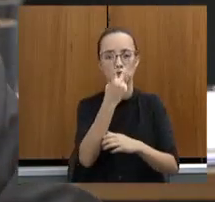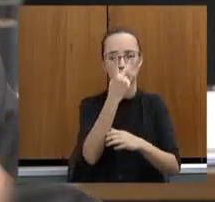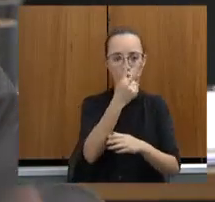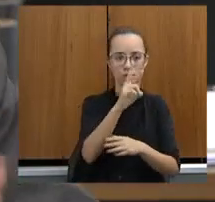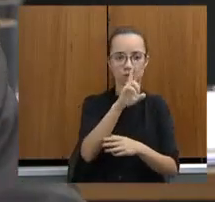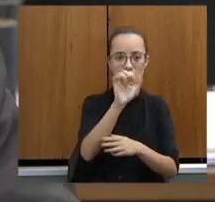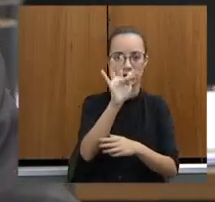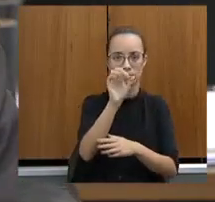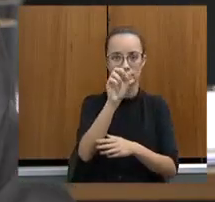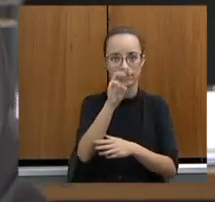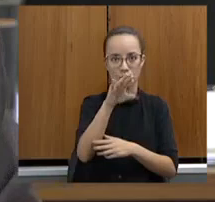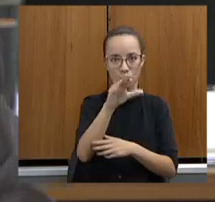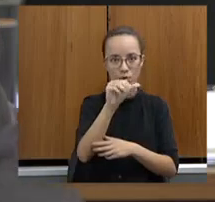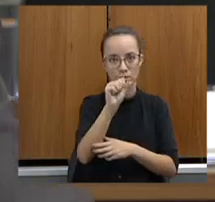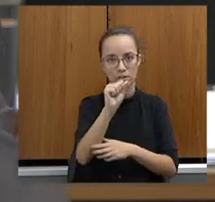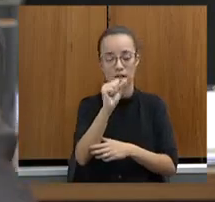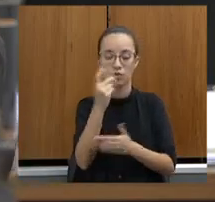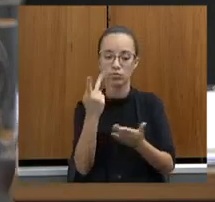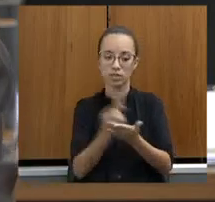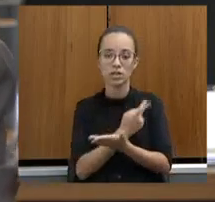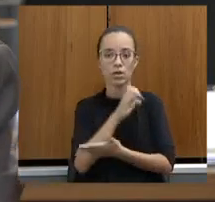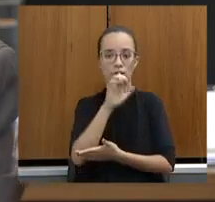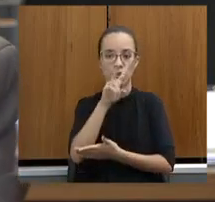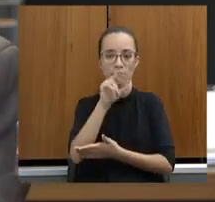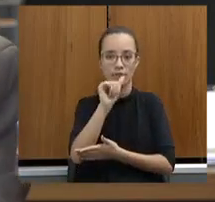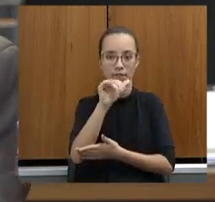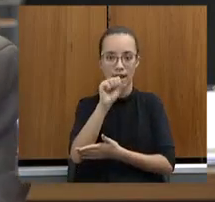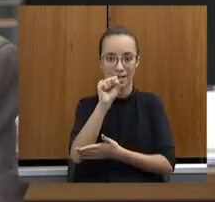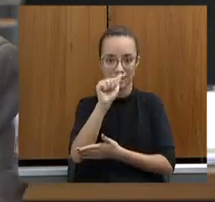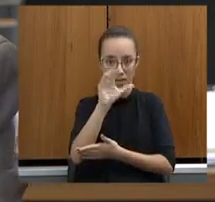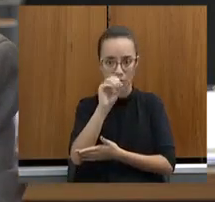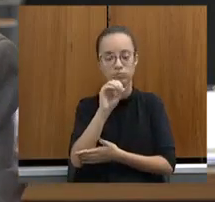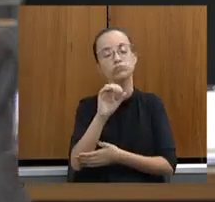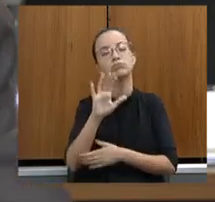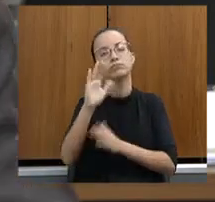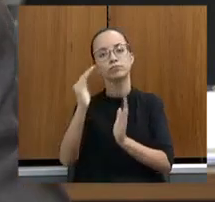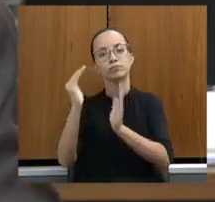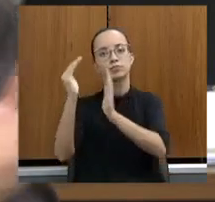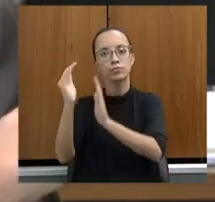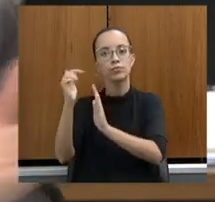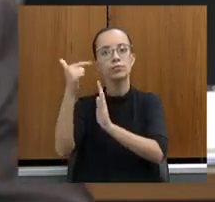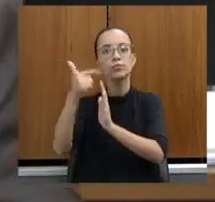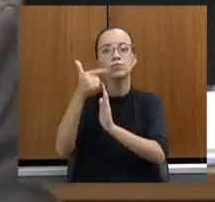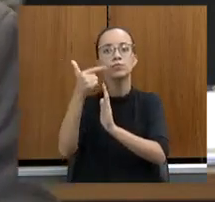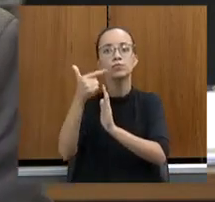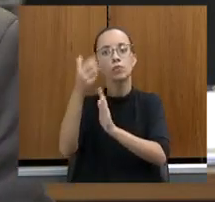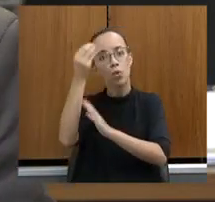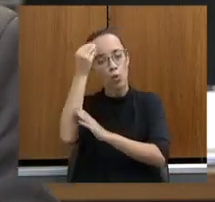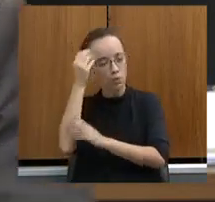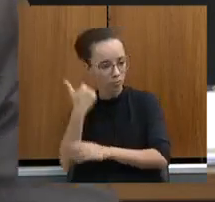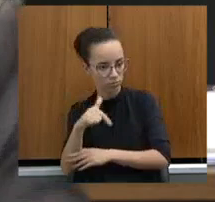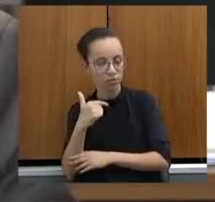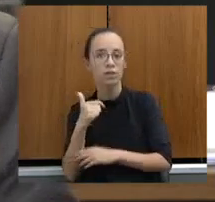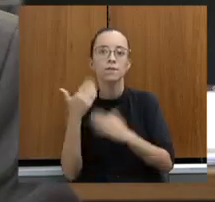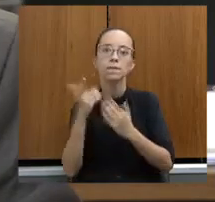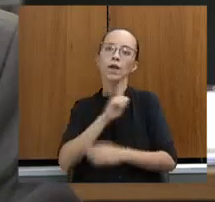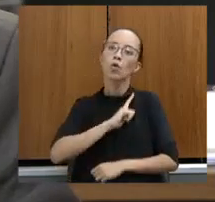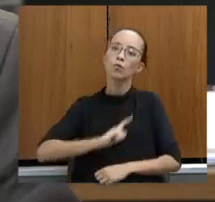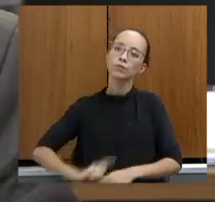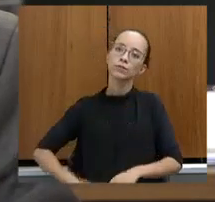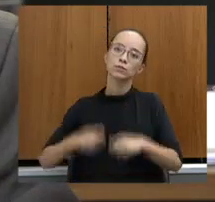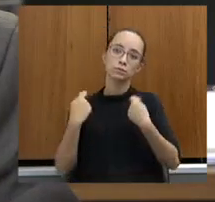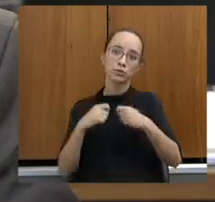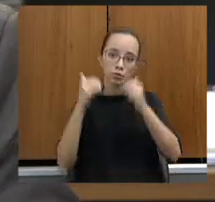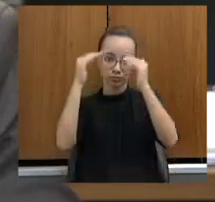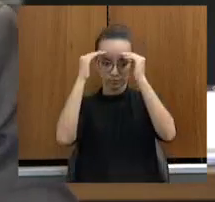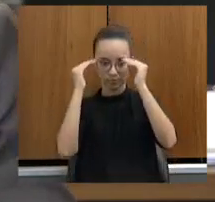tivesse uma invasão muito grande segundo momento o governo teve culpa não o governo teve que acatar